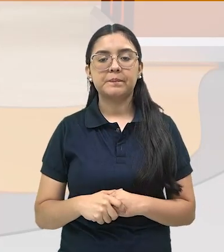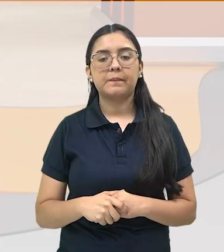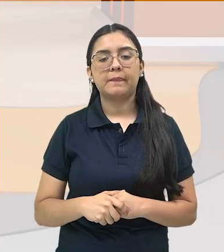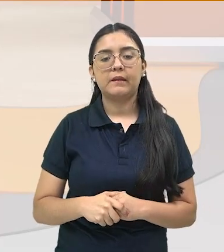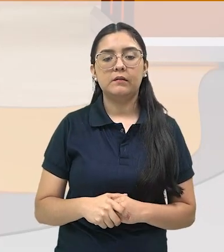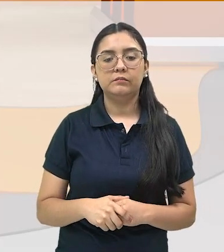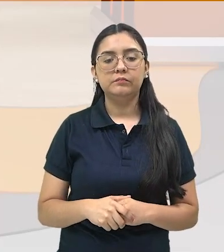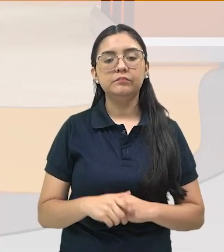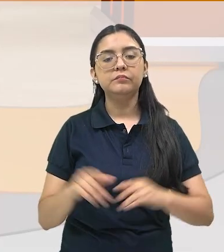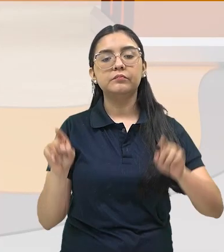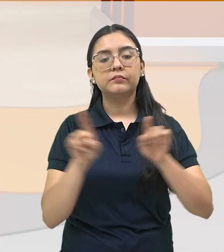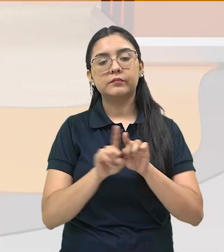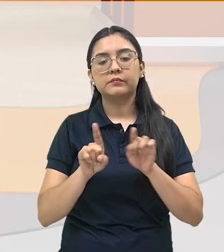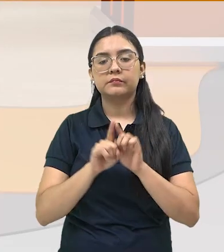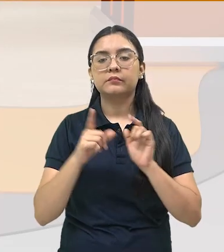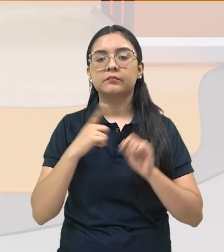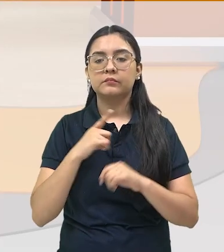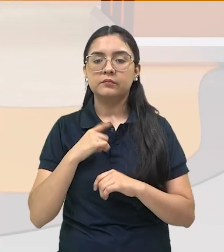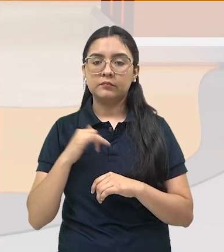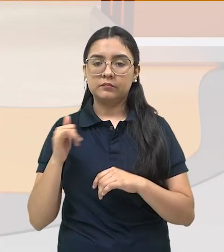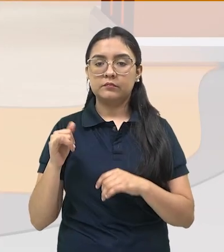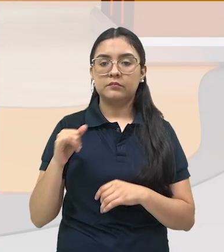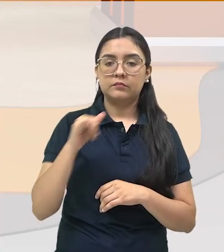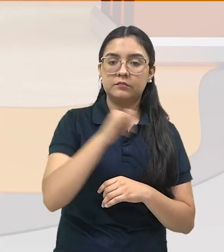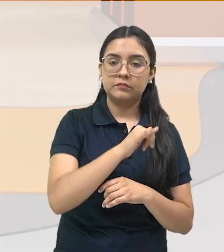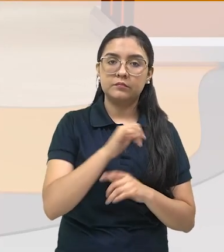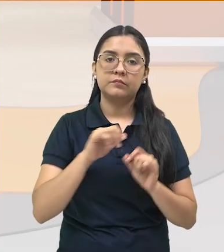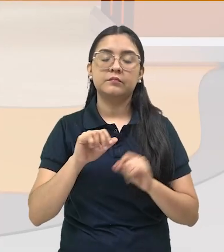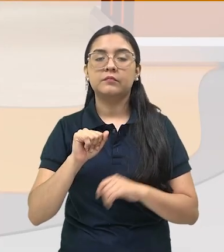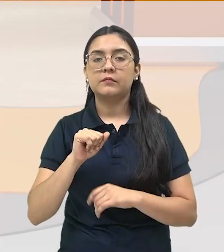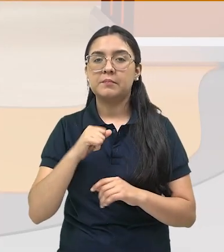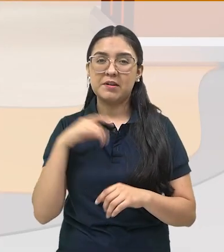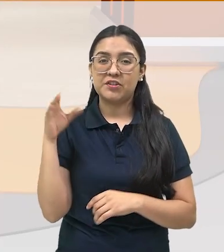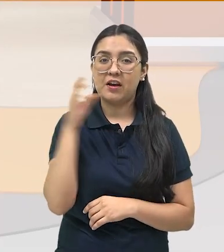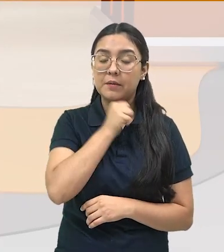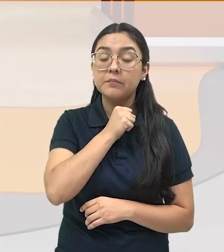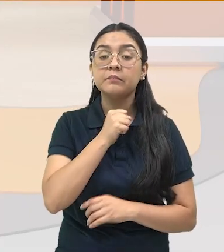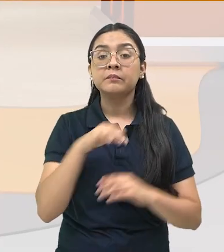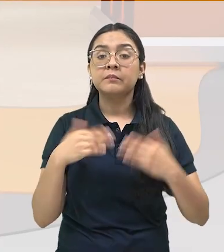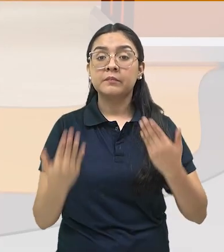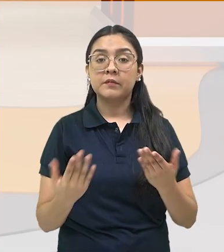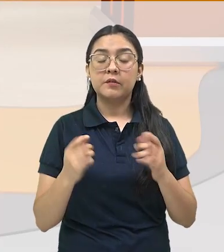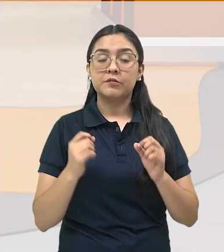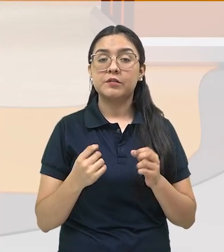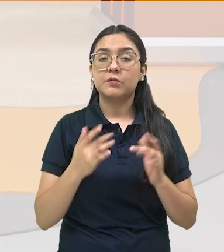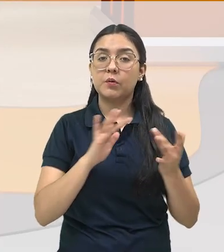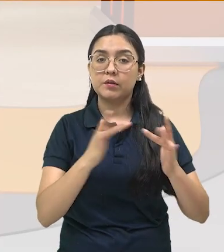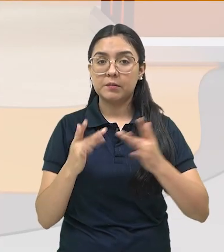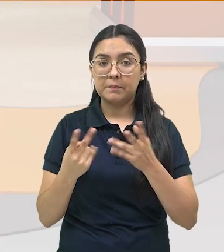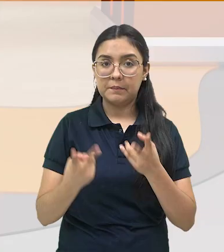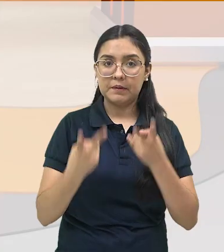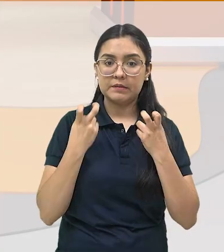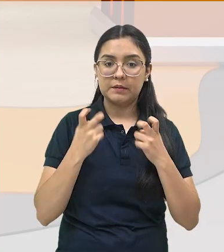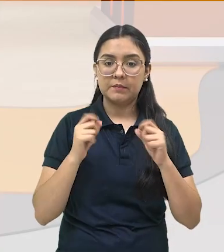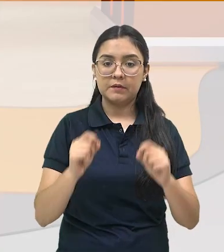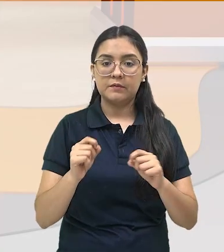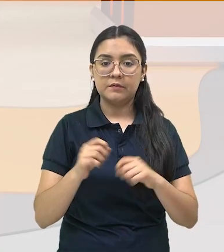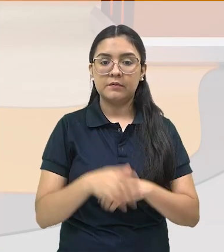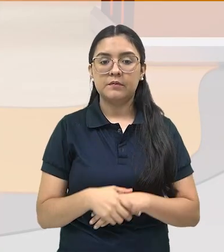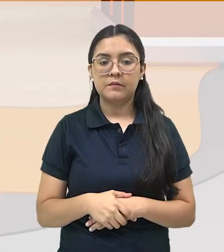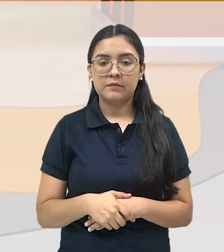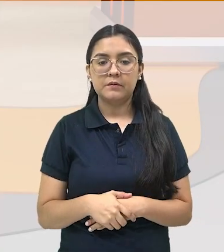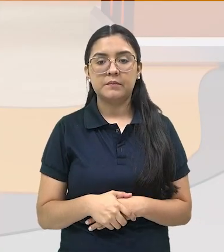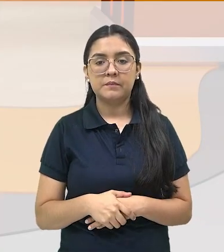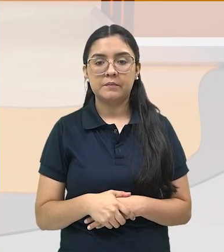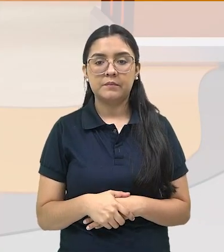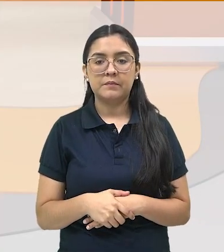a gente tem aqui embaixo os aviões a jato, né? Nesse contexto, a gente já observa que os aviões a jato, conforme a gente vai